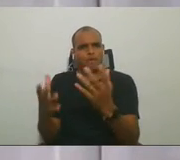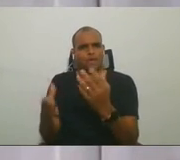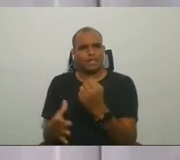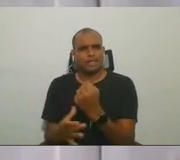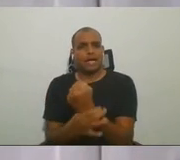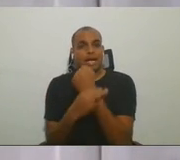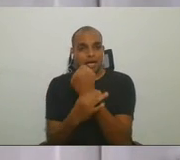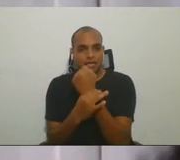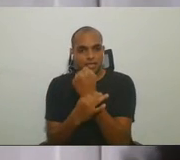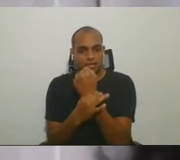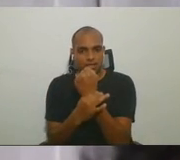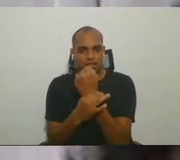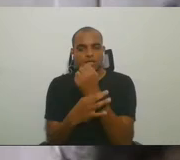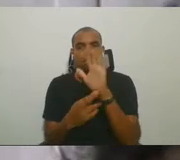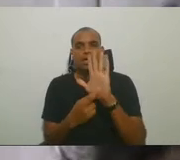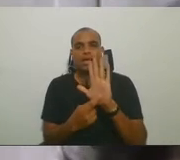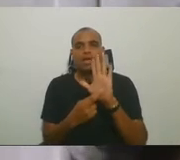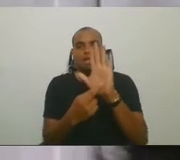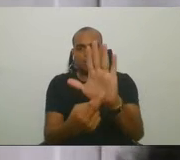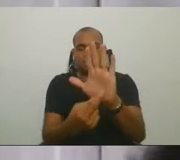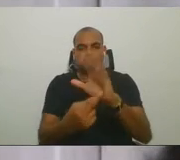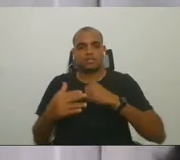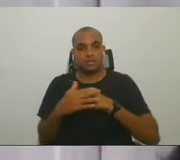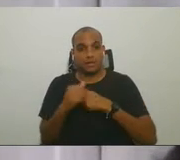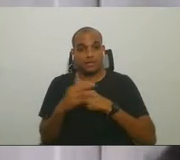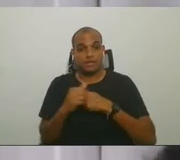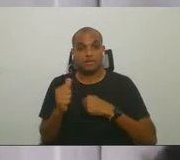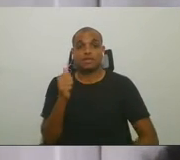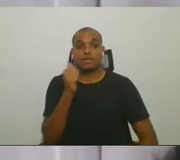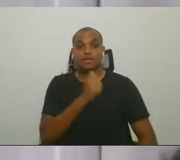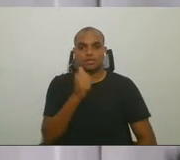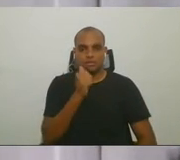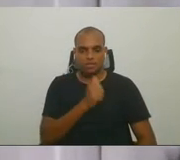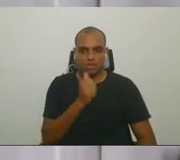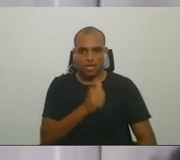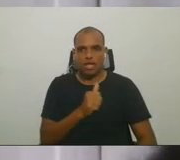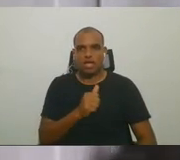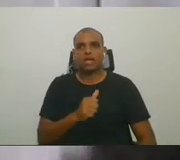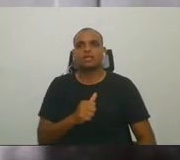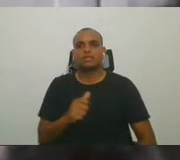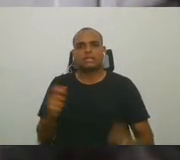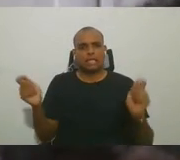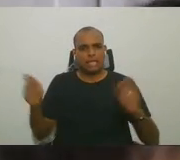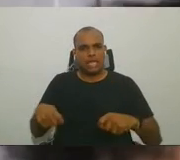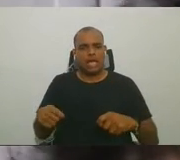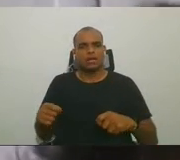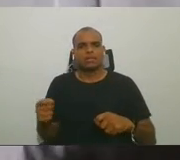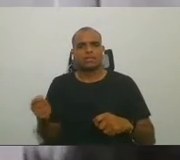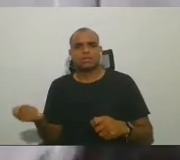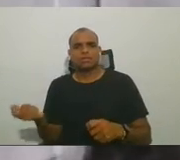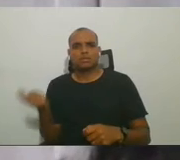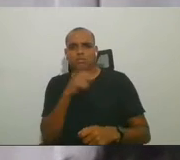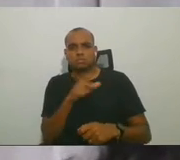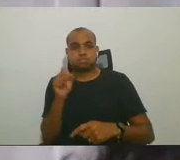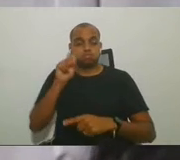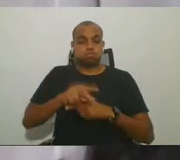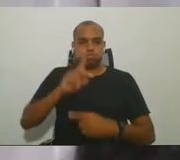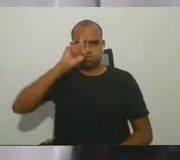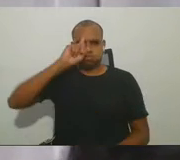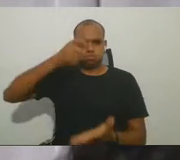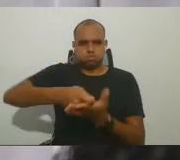a representação efetiva das mulheres em postos de tomada de decisões. O fato